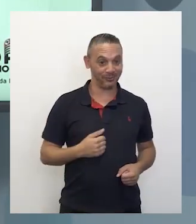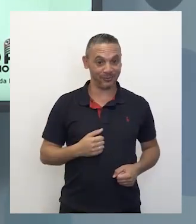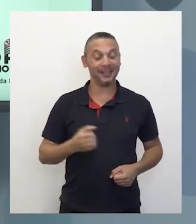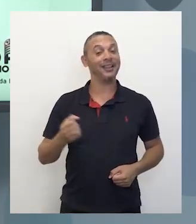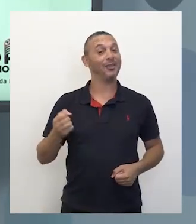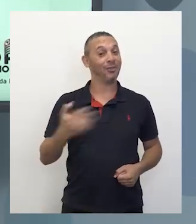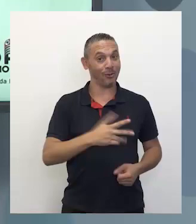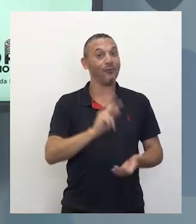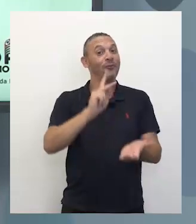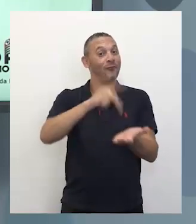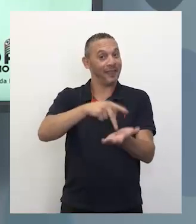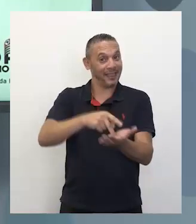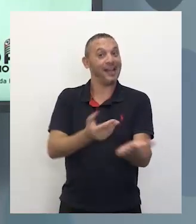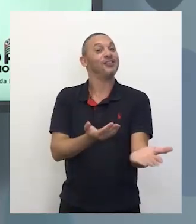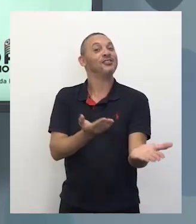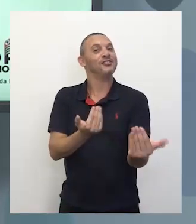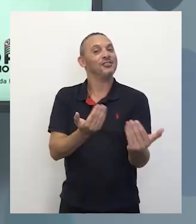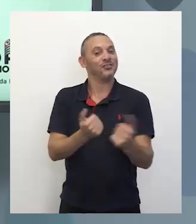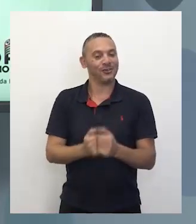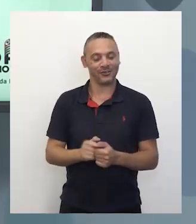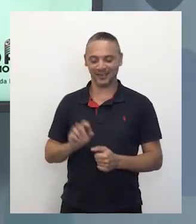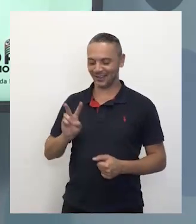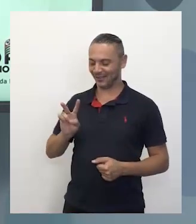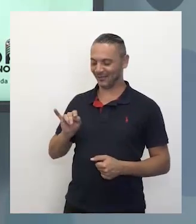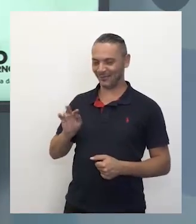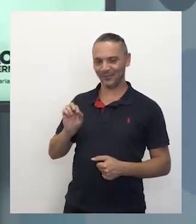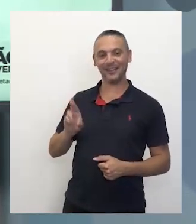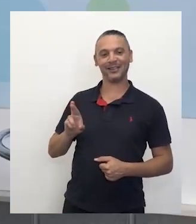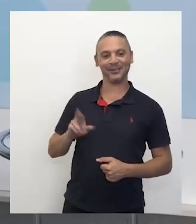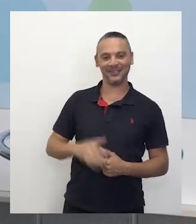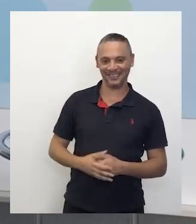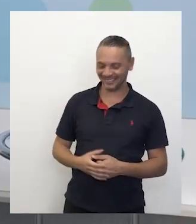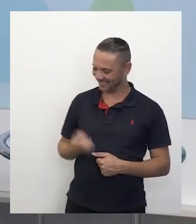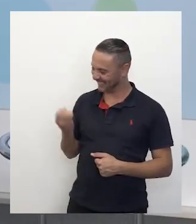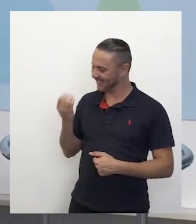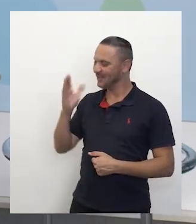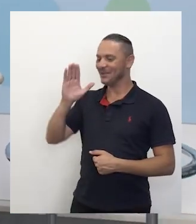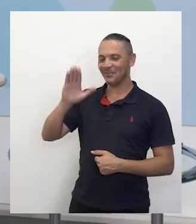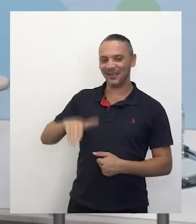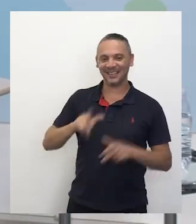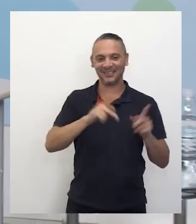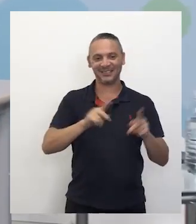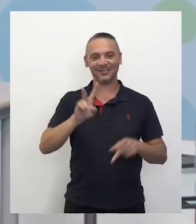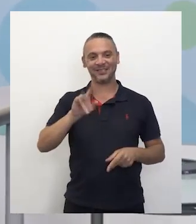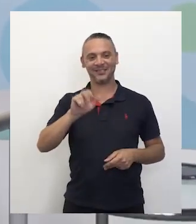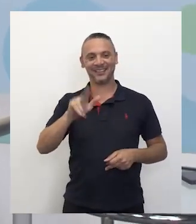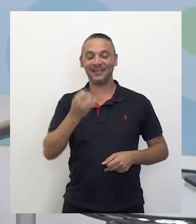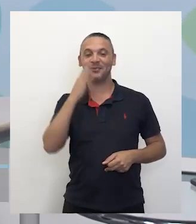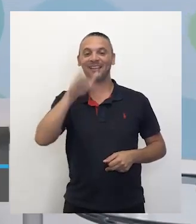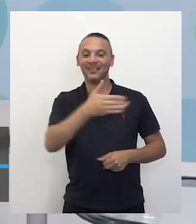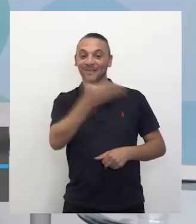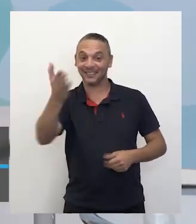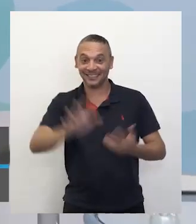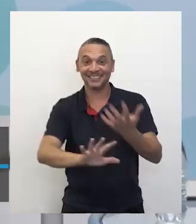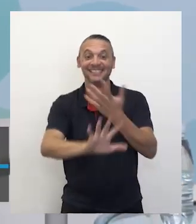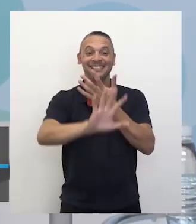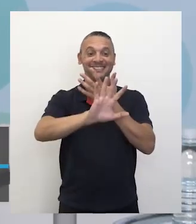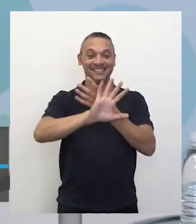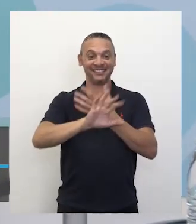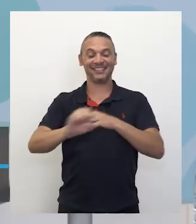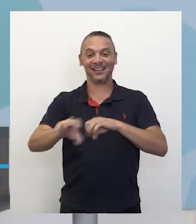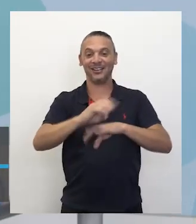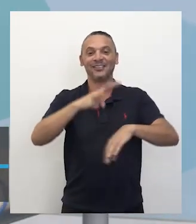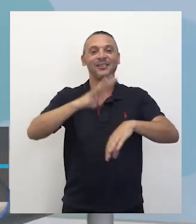ele é bem jovem mesmo. É o Vitor Hugo. Boa tarde, Vitor. Boa tarde, professora Viviane. Boa tarde a todos que estão assistindo a essa